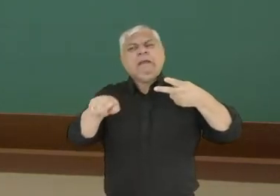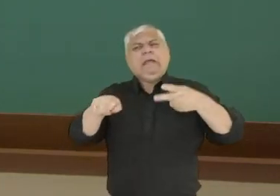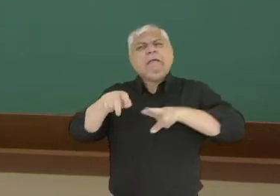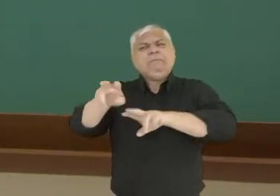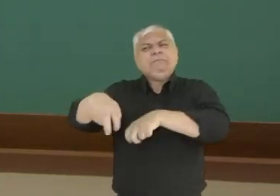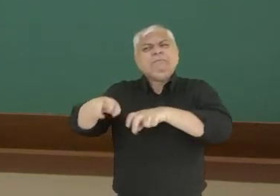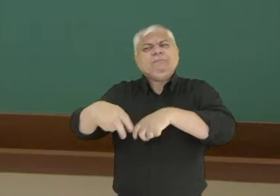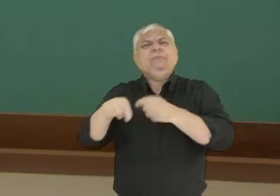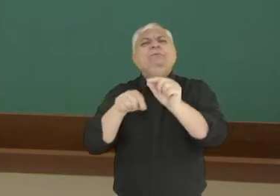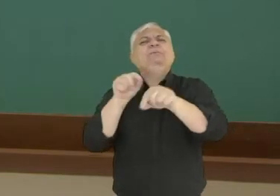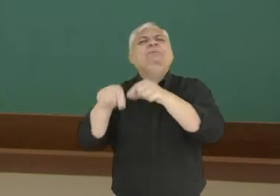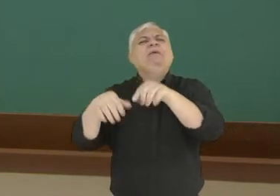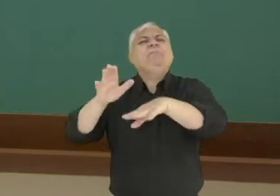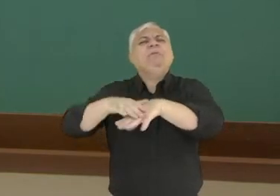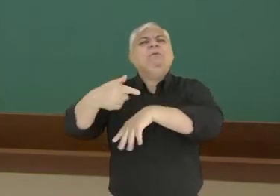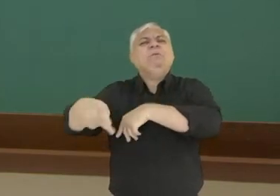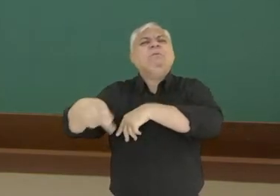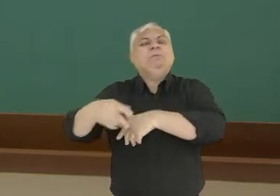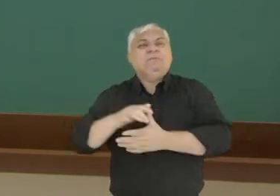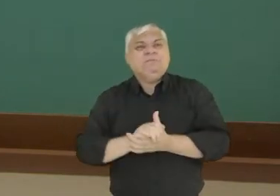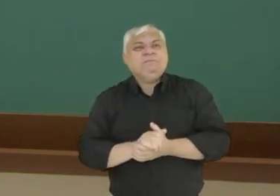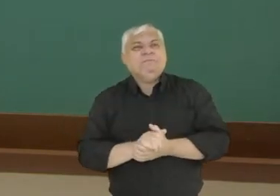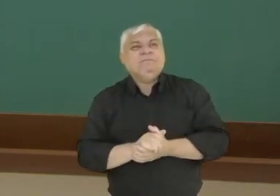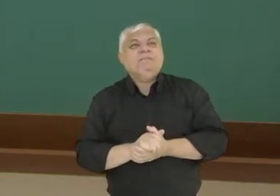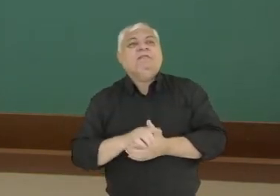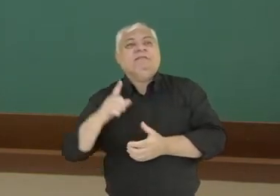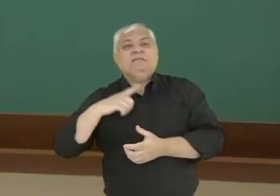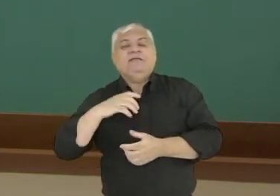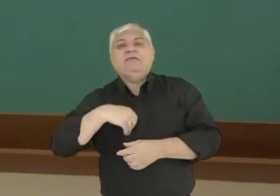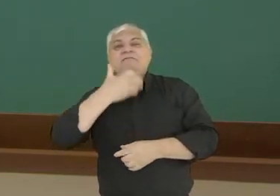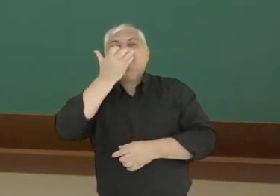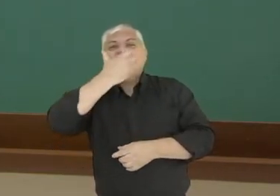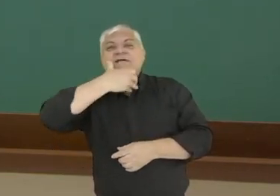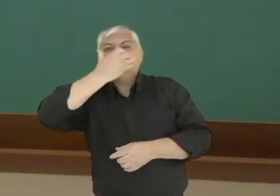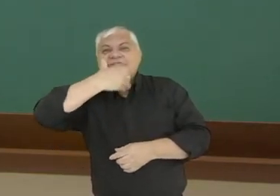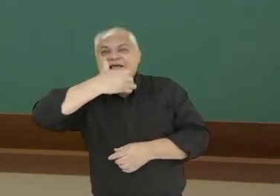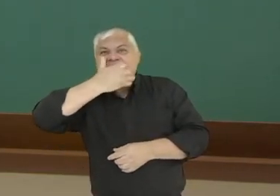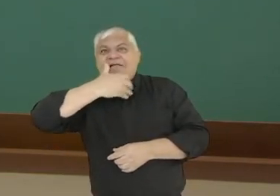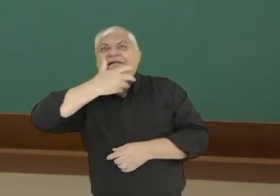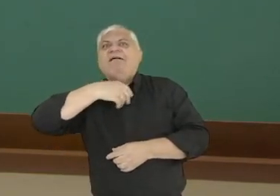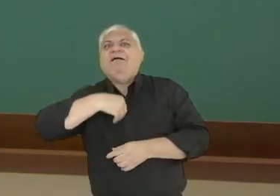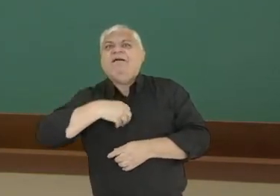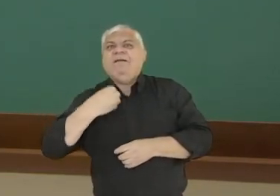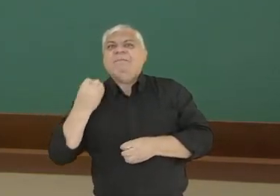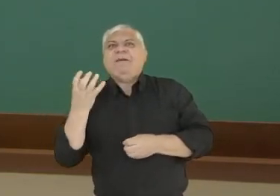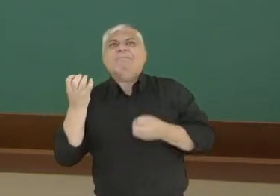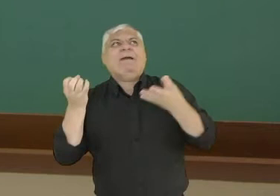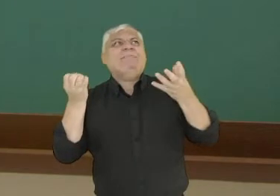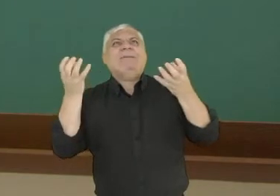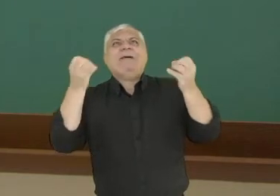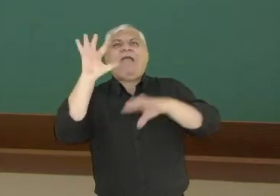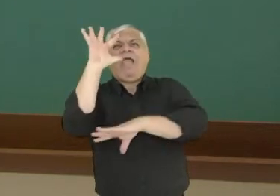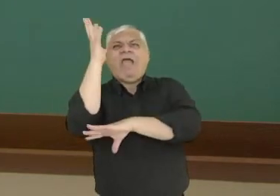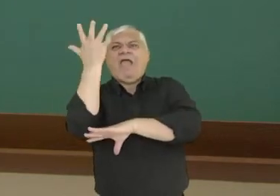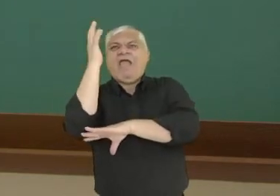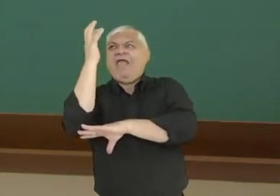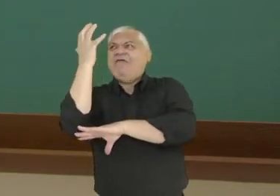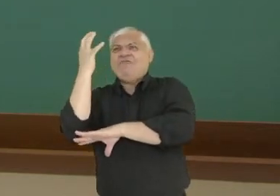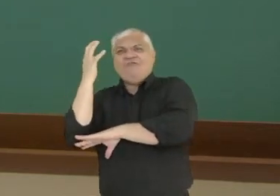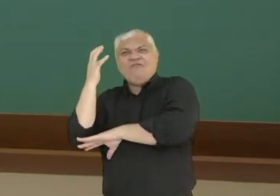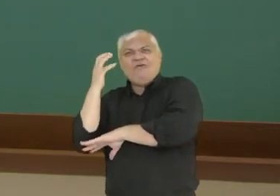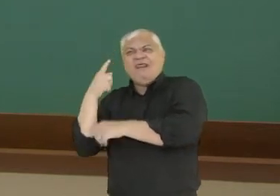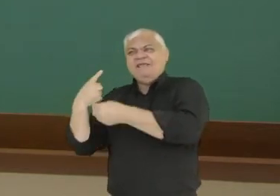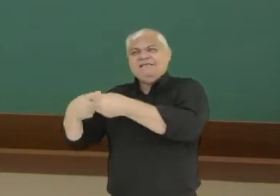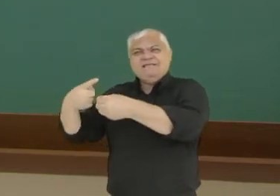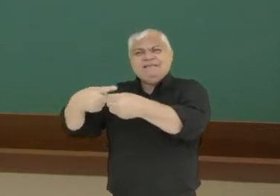de itens que são produzidos na agropecuária o cultivo da maçã por exemplo tem destaque em Santa Catarina com várias